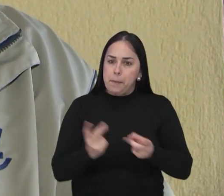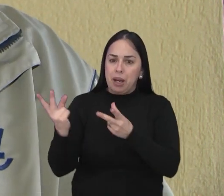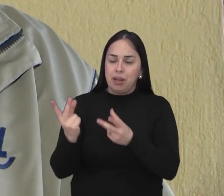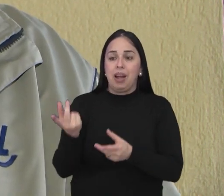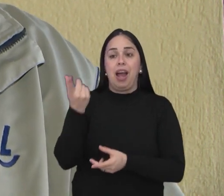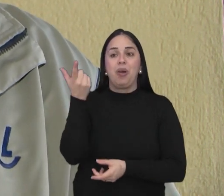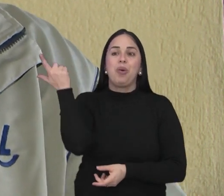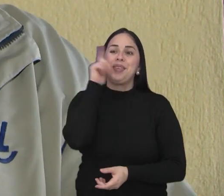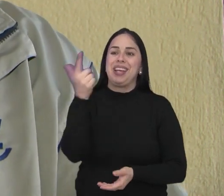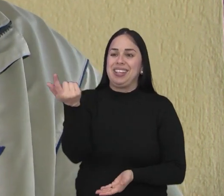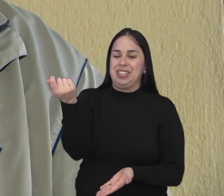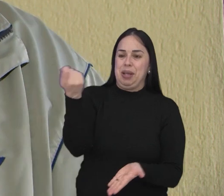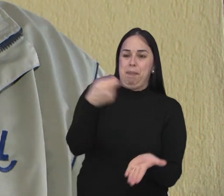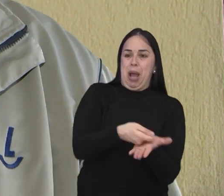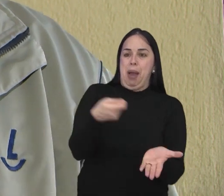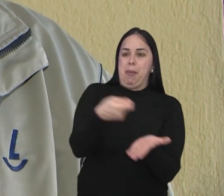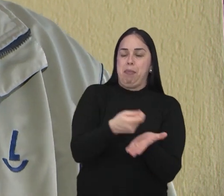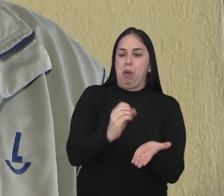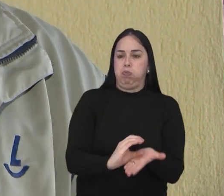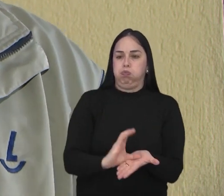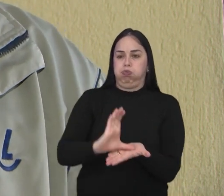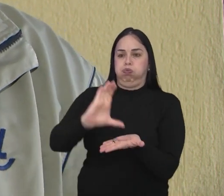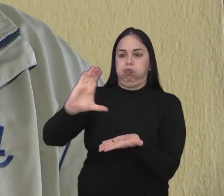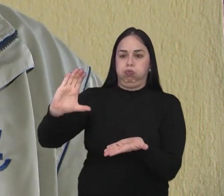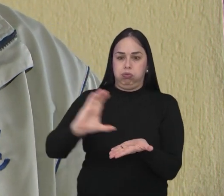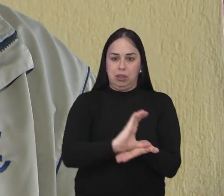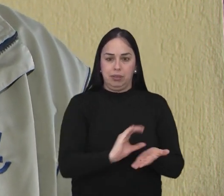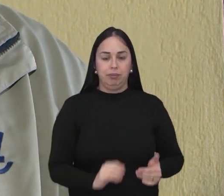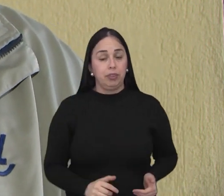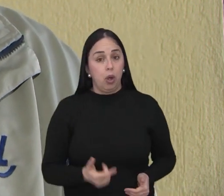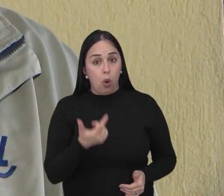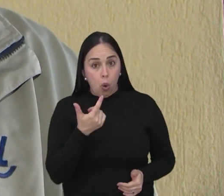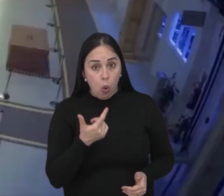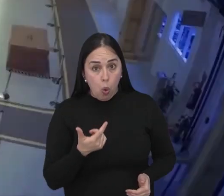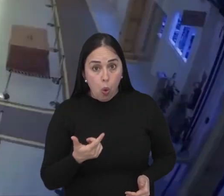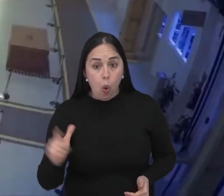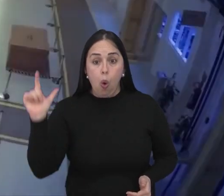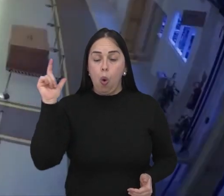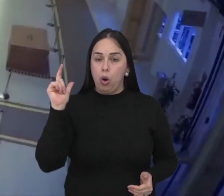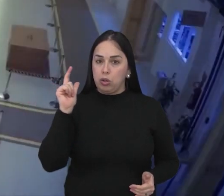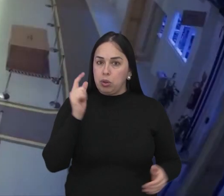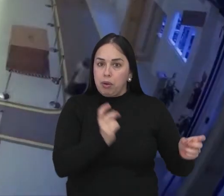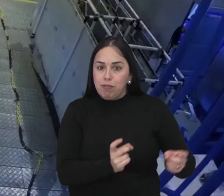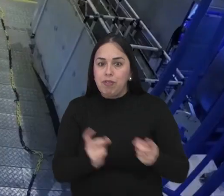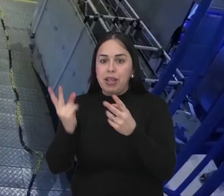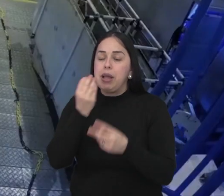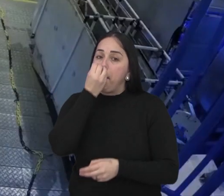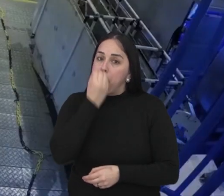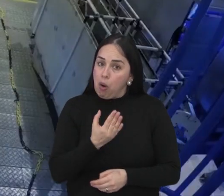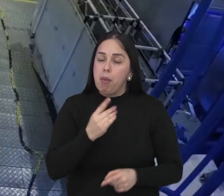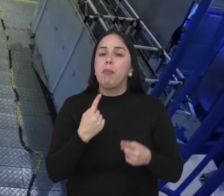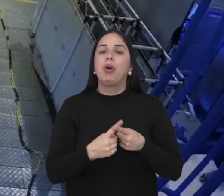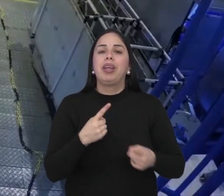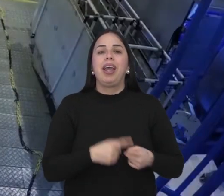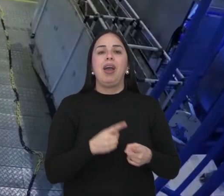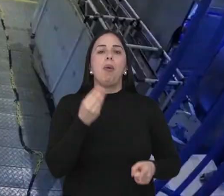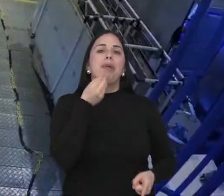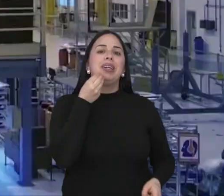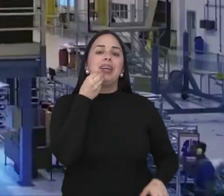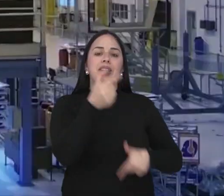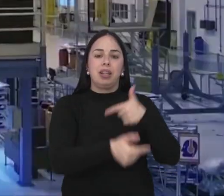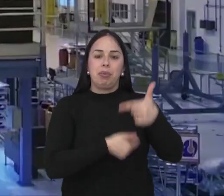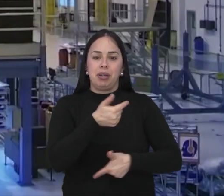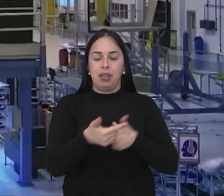mais exportar, né? Mais dinheiro aí, maior a receita da empresa. Outro benefício da exportação é a geração